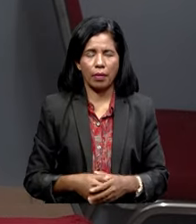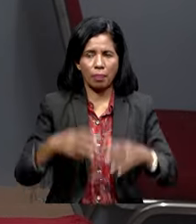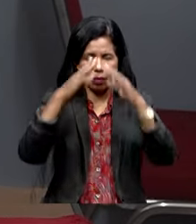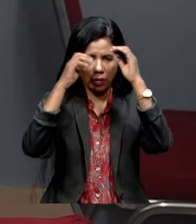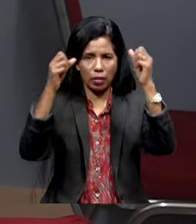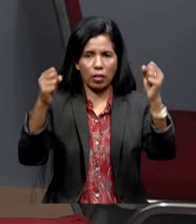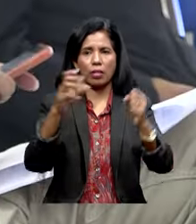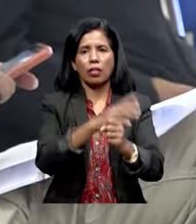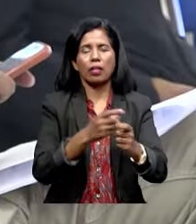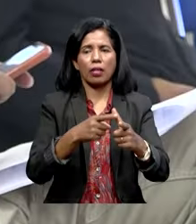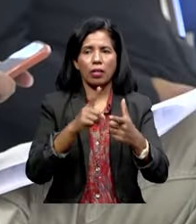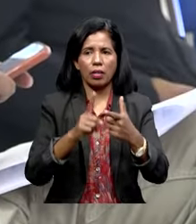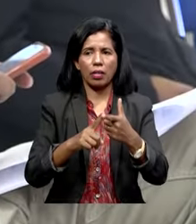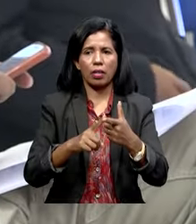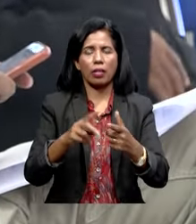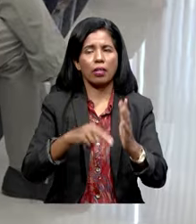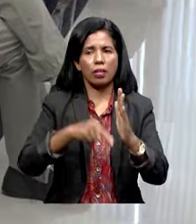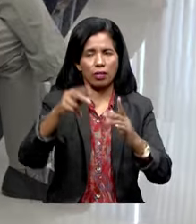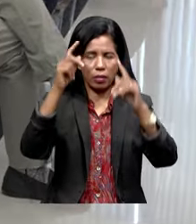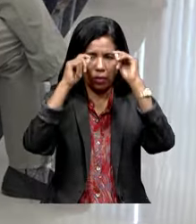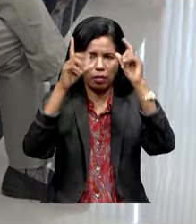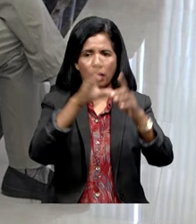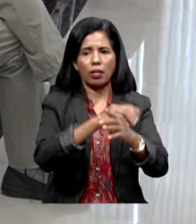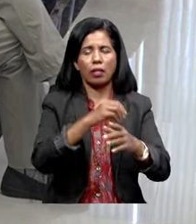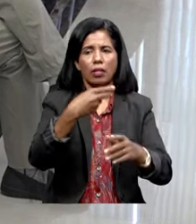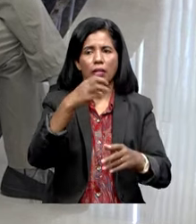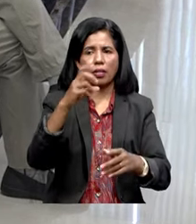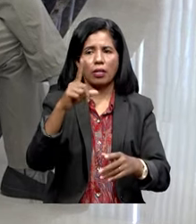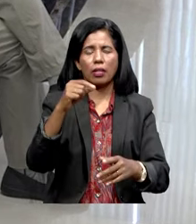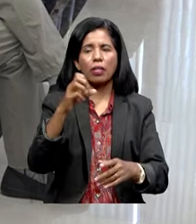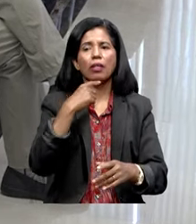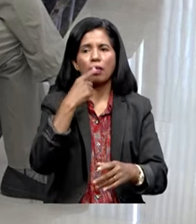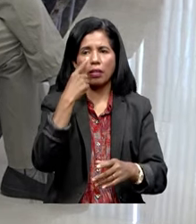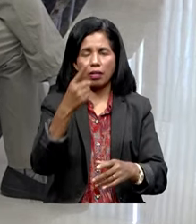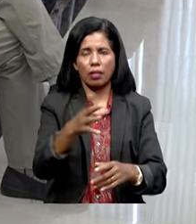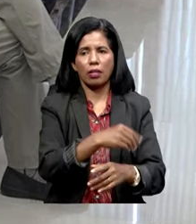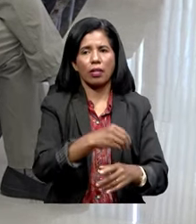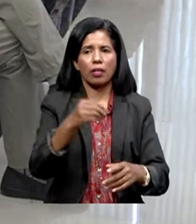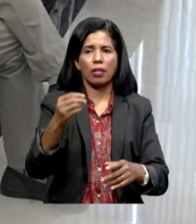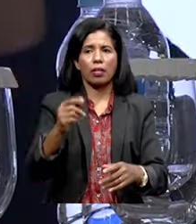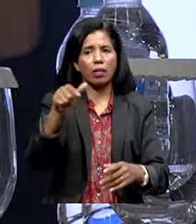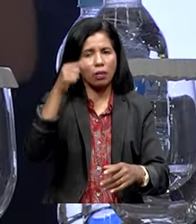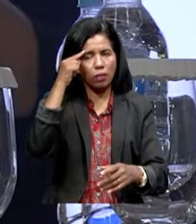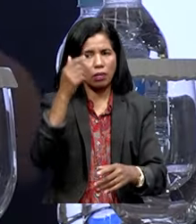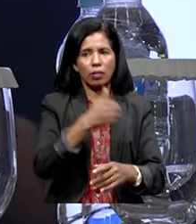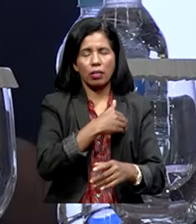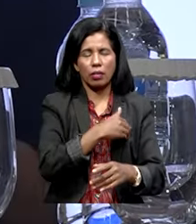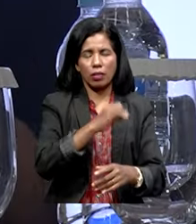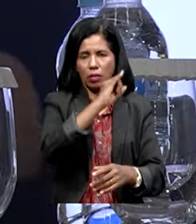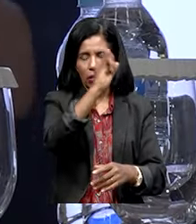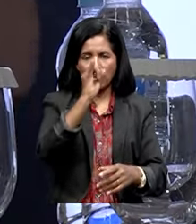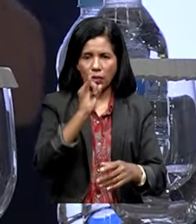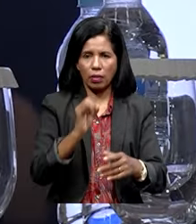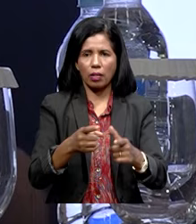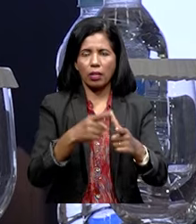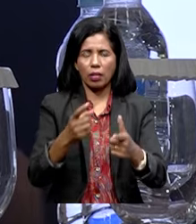da Associação Empresária Mulher Timor-Leste, Hergulinha Fernandes Alves Satuir, durante o governo se deu que identifica lolos